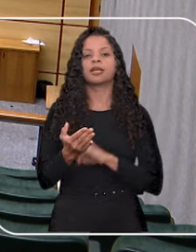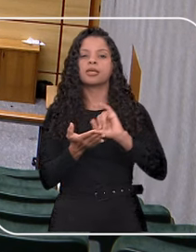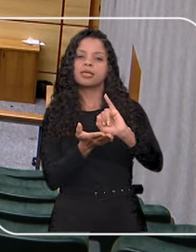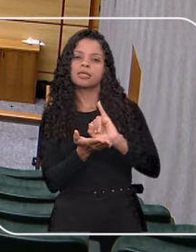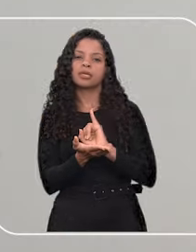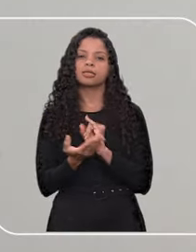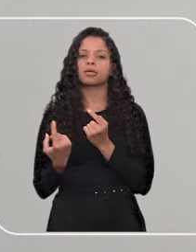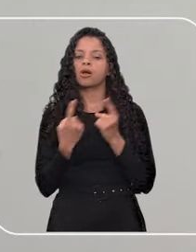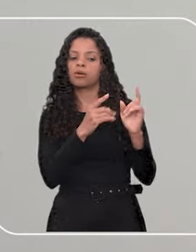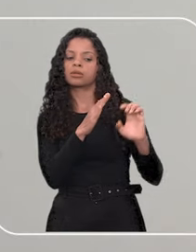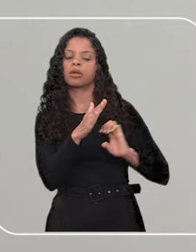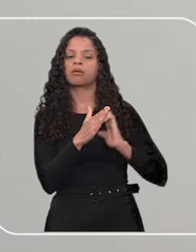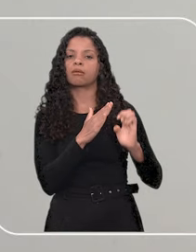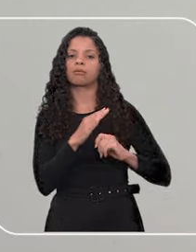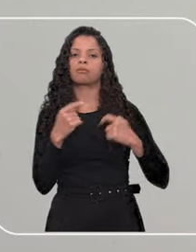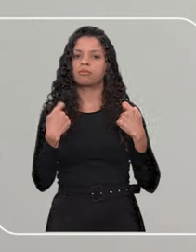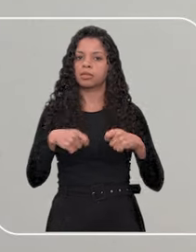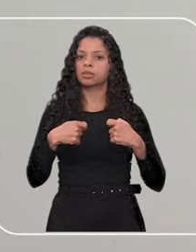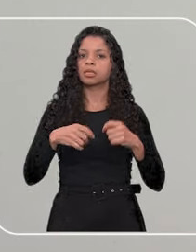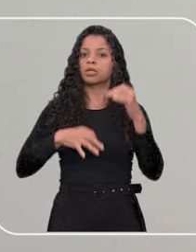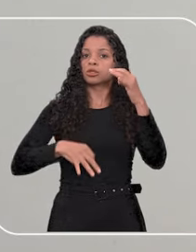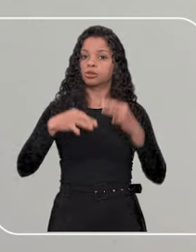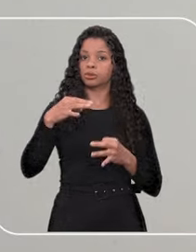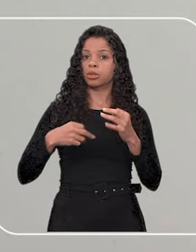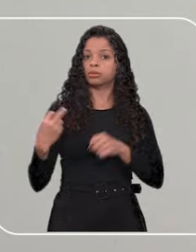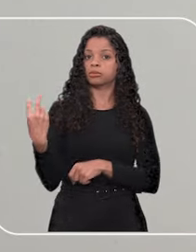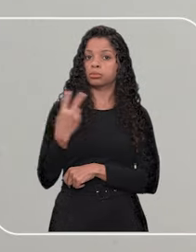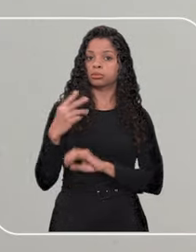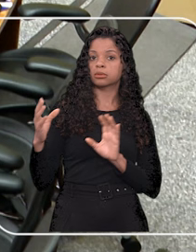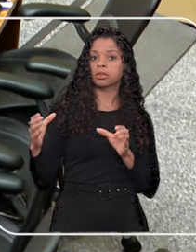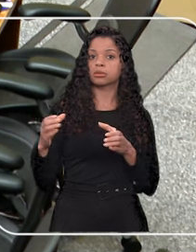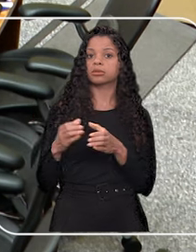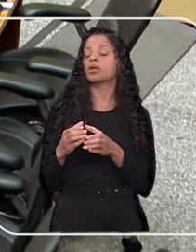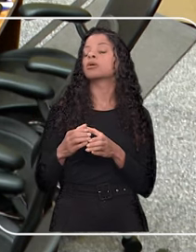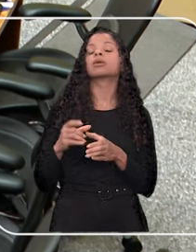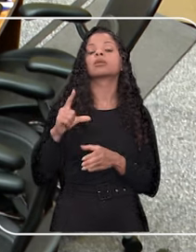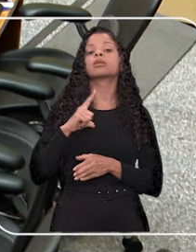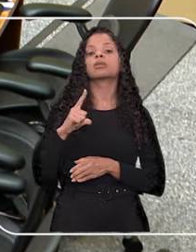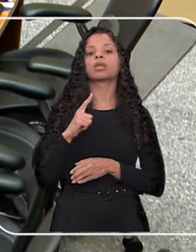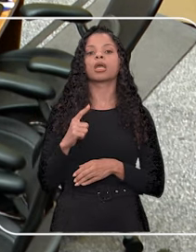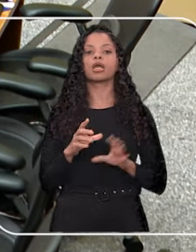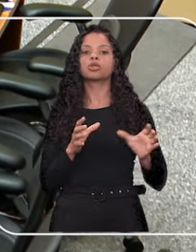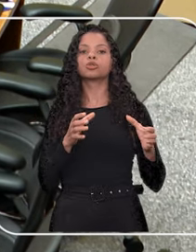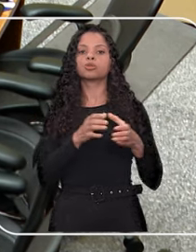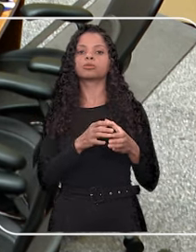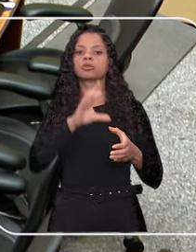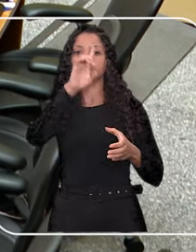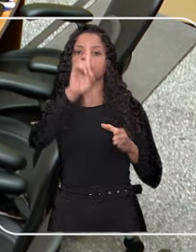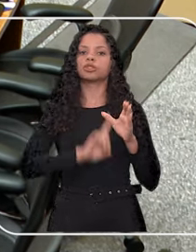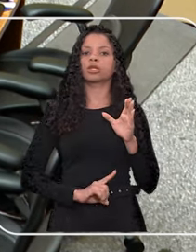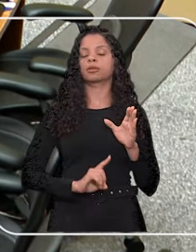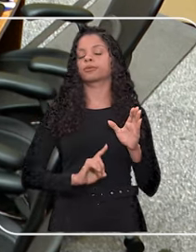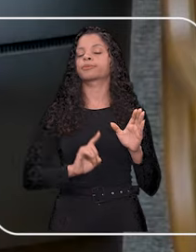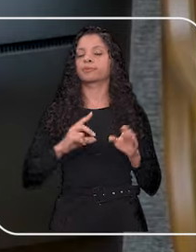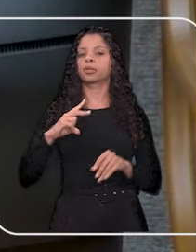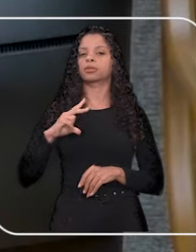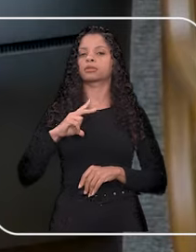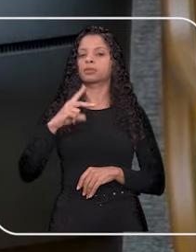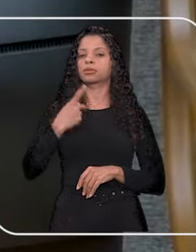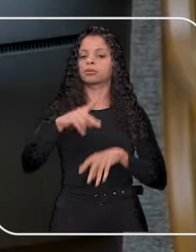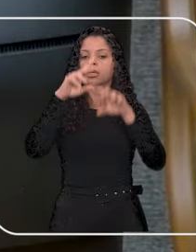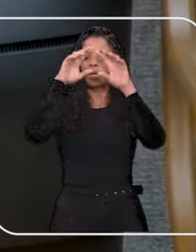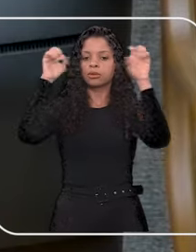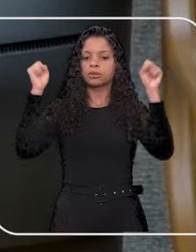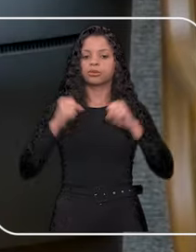empresa brasen devem ser julgados no âmbito da segunda sessão que reúne as duas turmas de direito privado da corte o